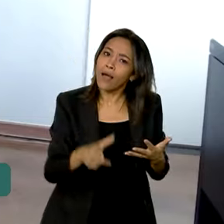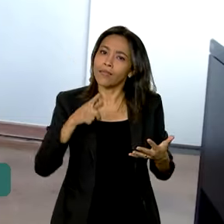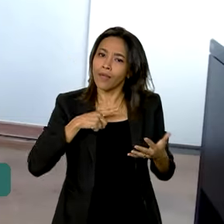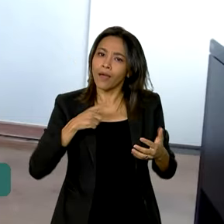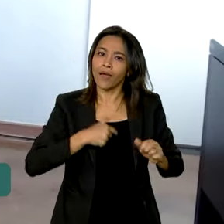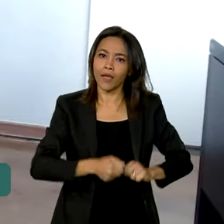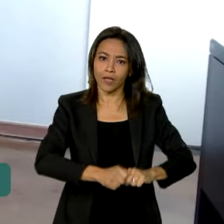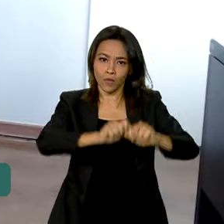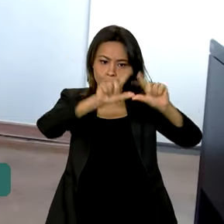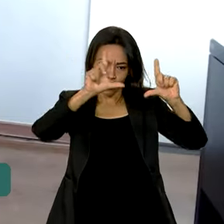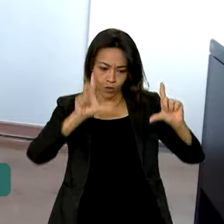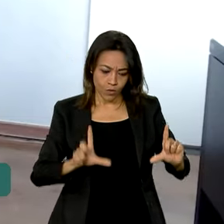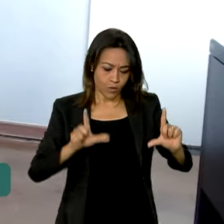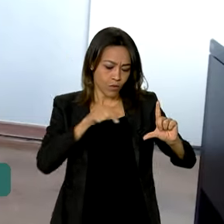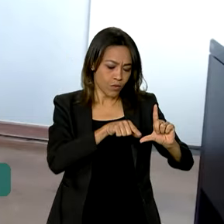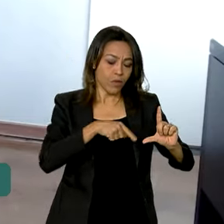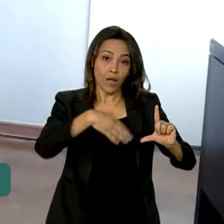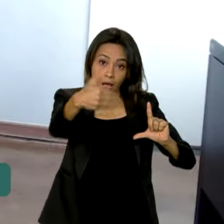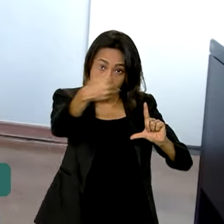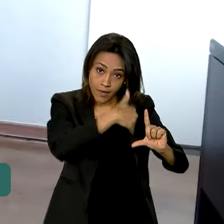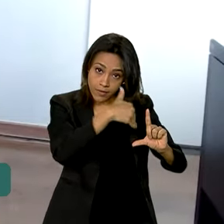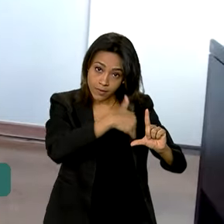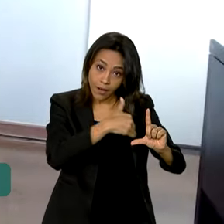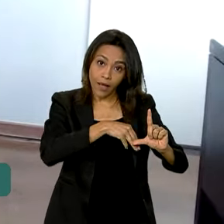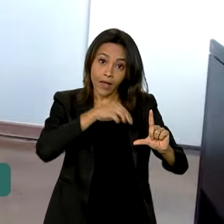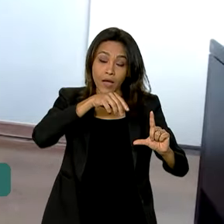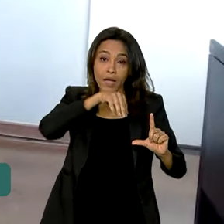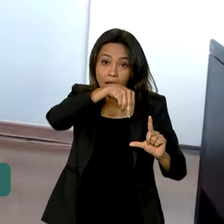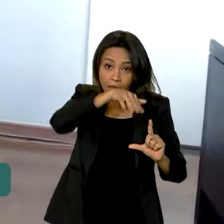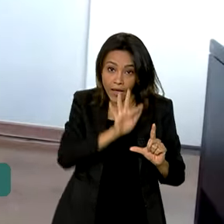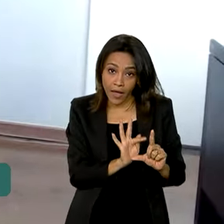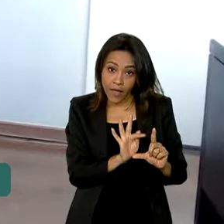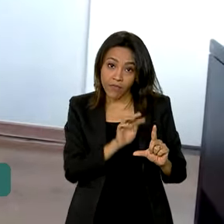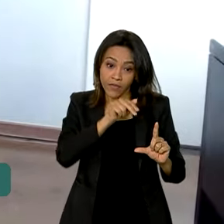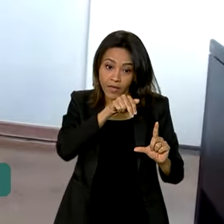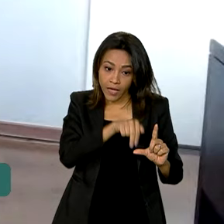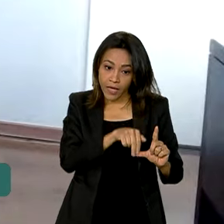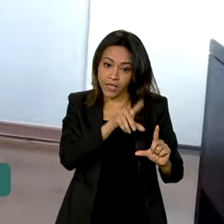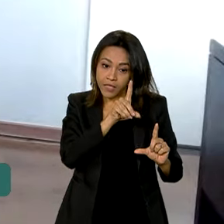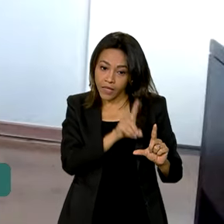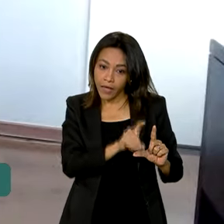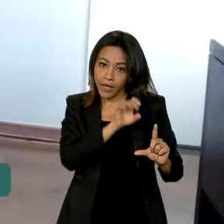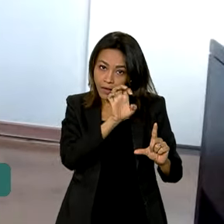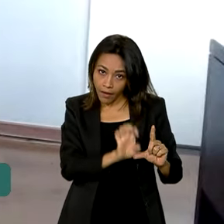virtual no FNDE. Se você acessar a página do FNDE,